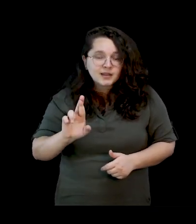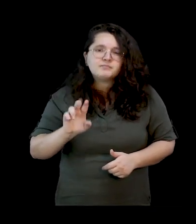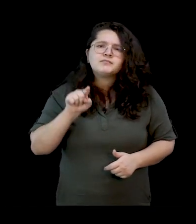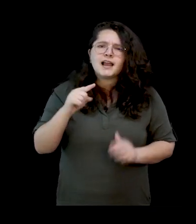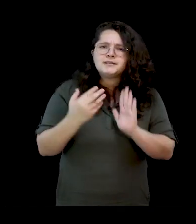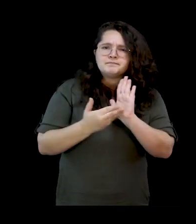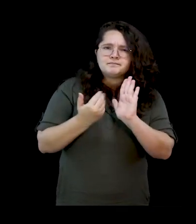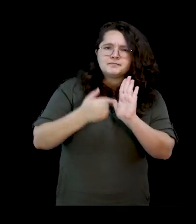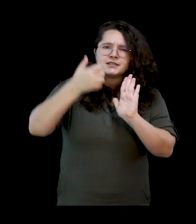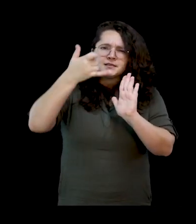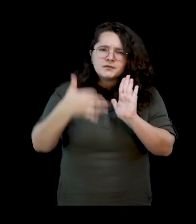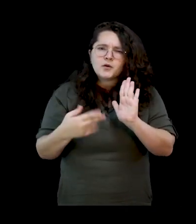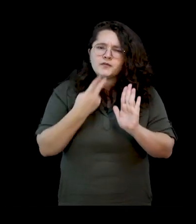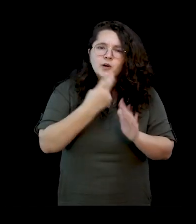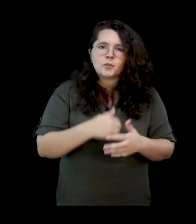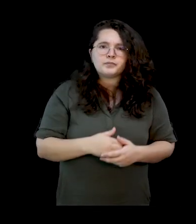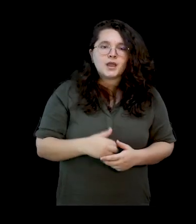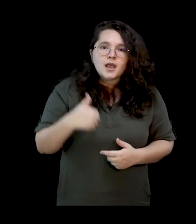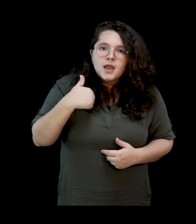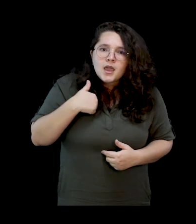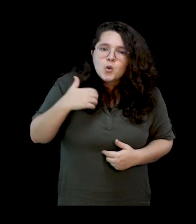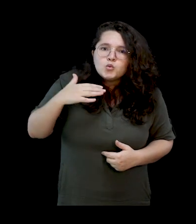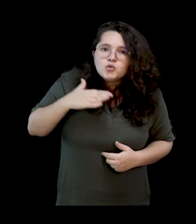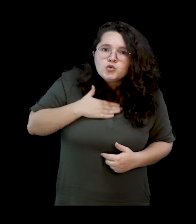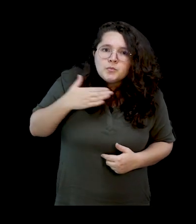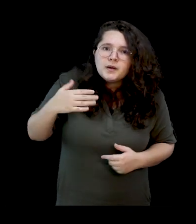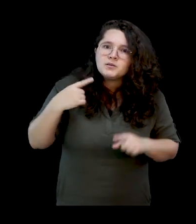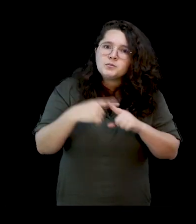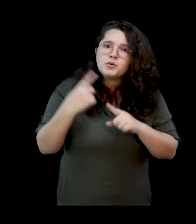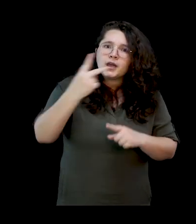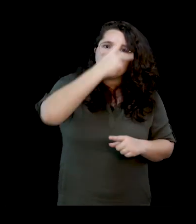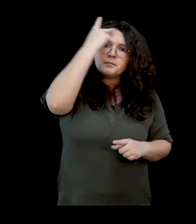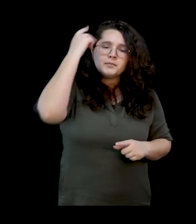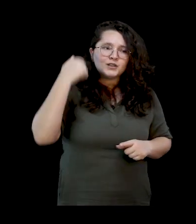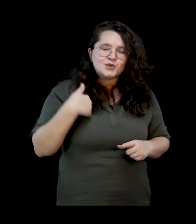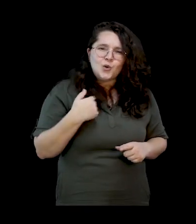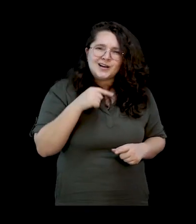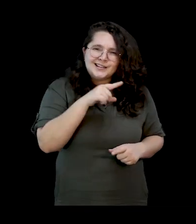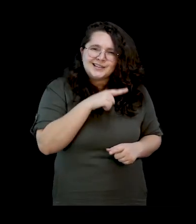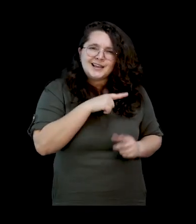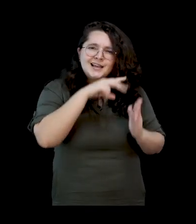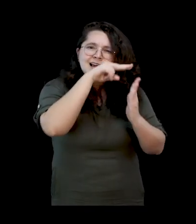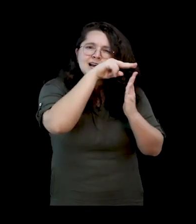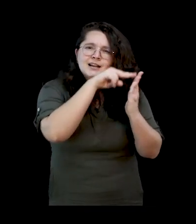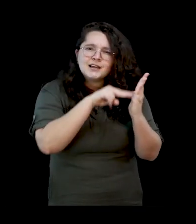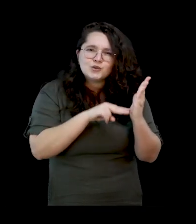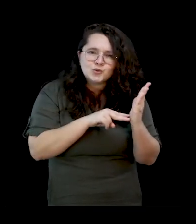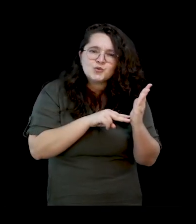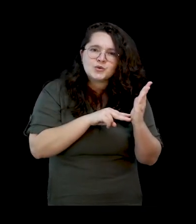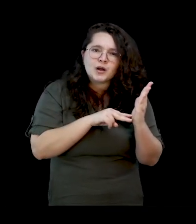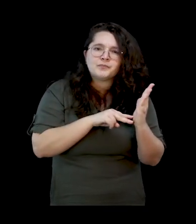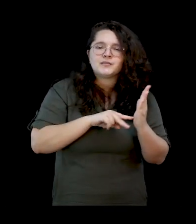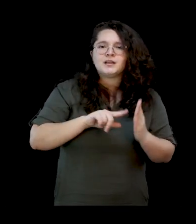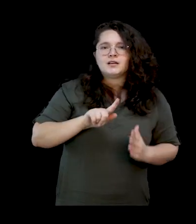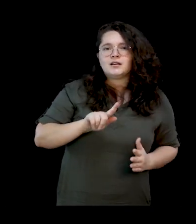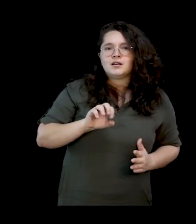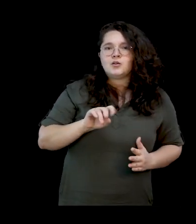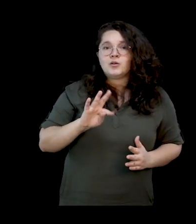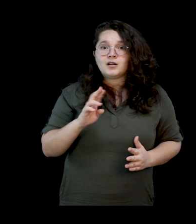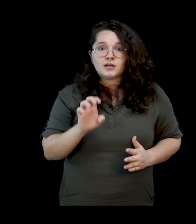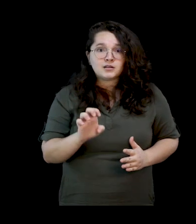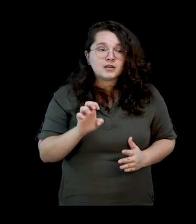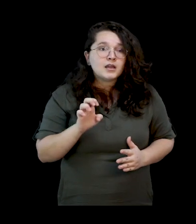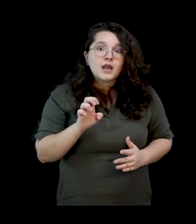surpreende muito as pessoas de que os leitores de Goethe e os espectadores dos concertos de Beethoven fossem os mesmos